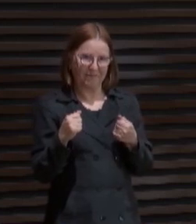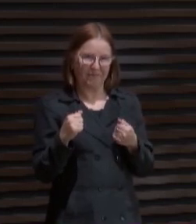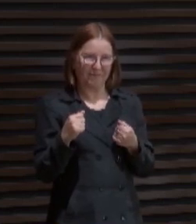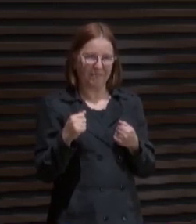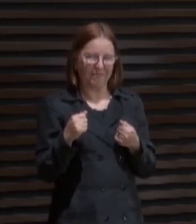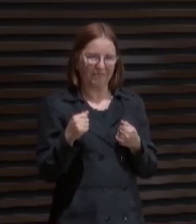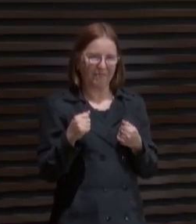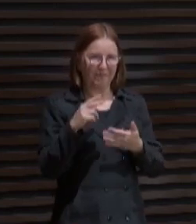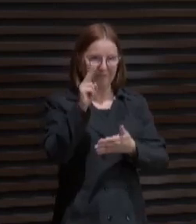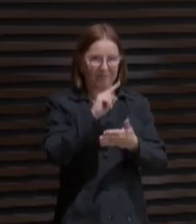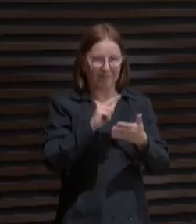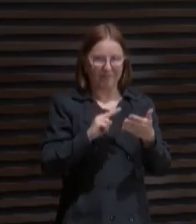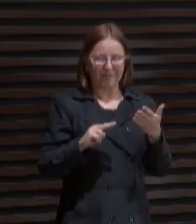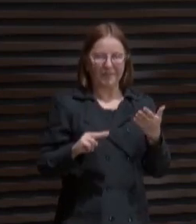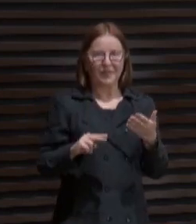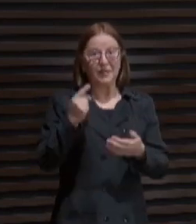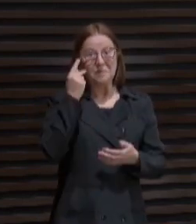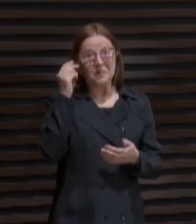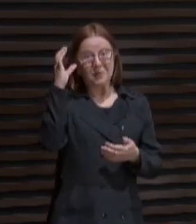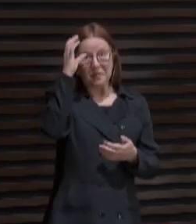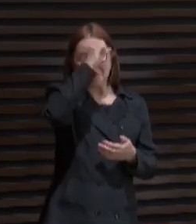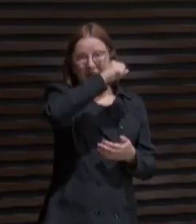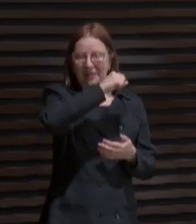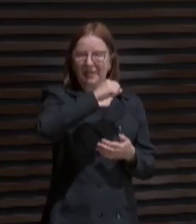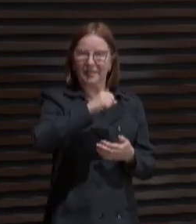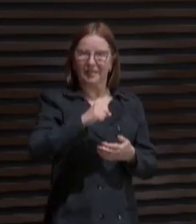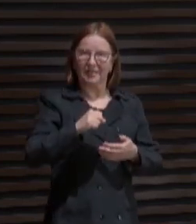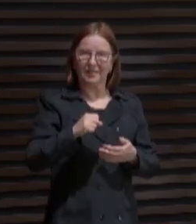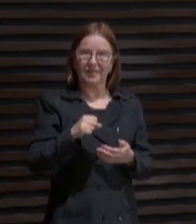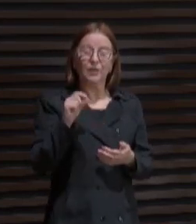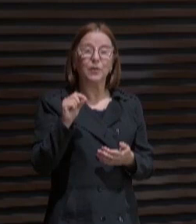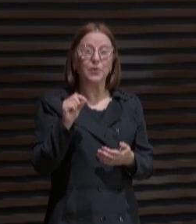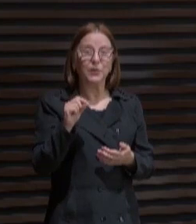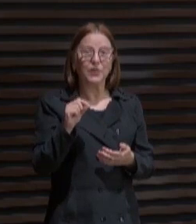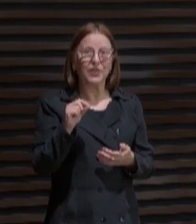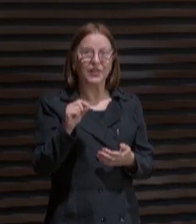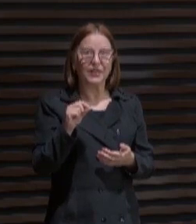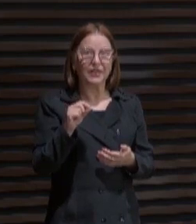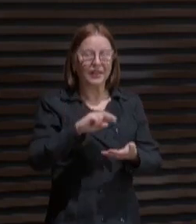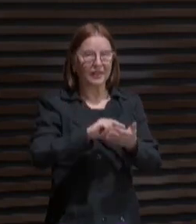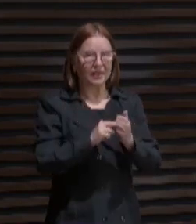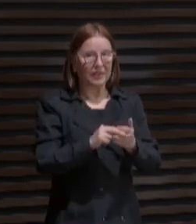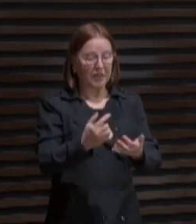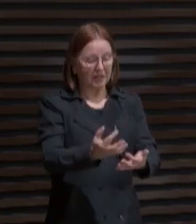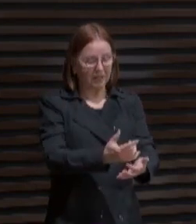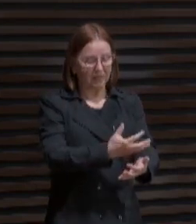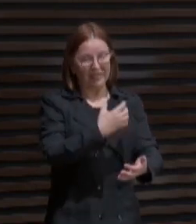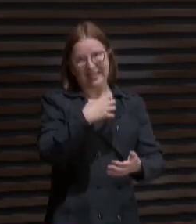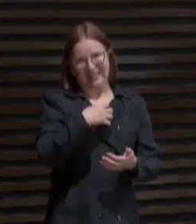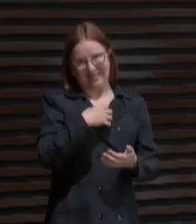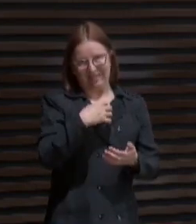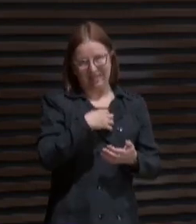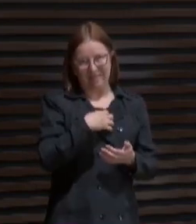introdução, para compreender um pouquinho do que são as emoções e o sentimento e tudo o que vai dentro